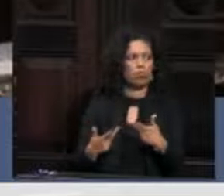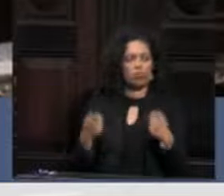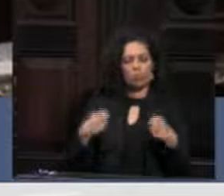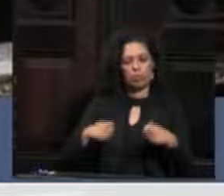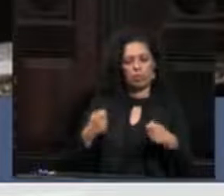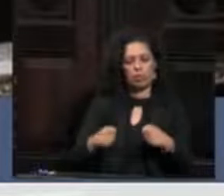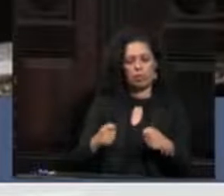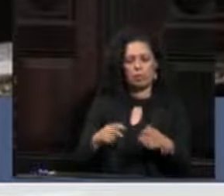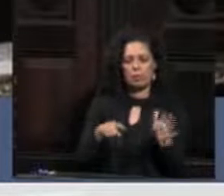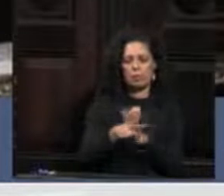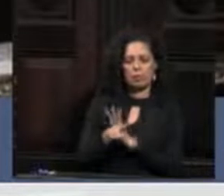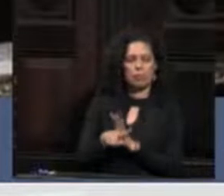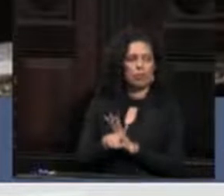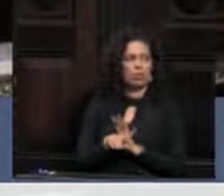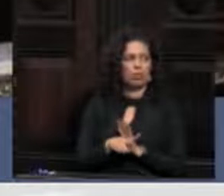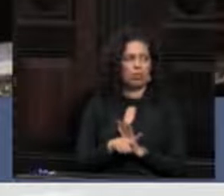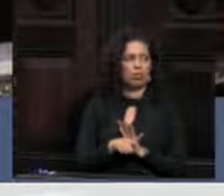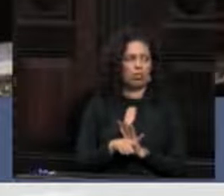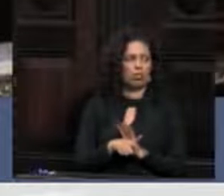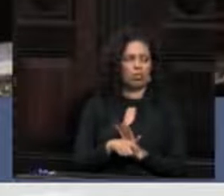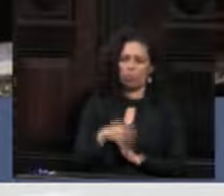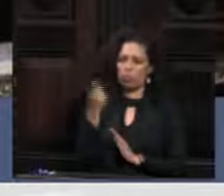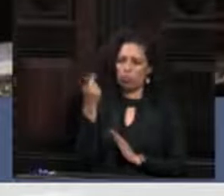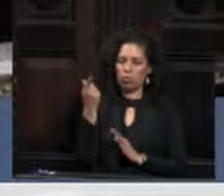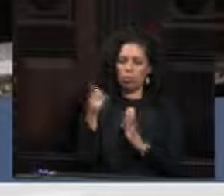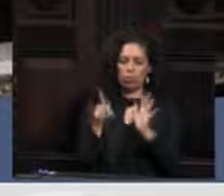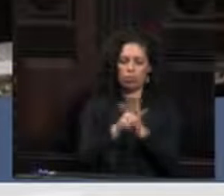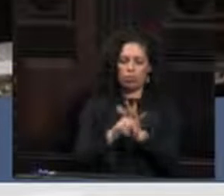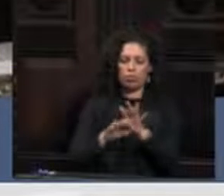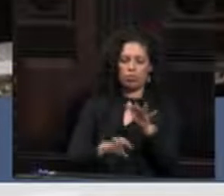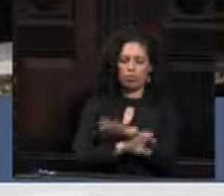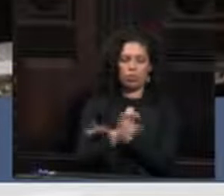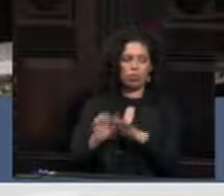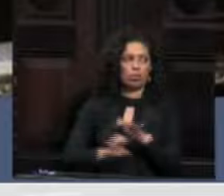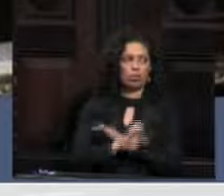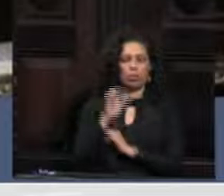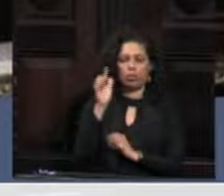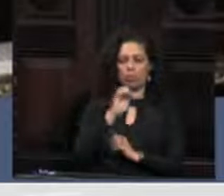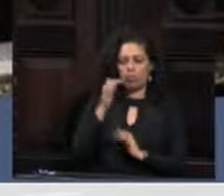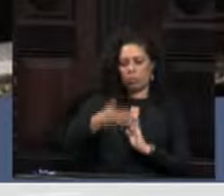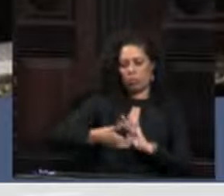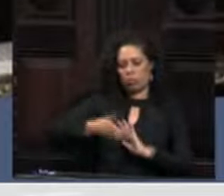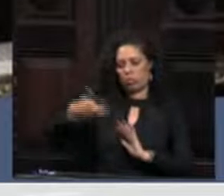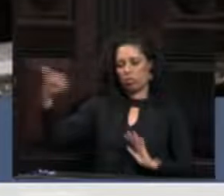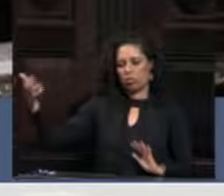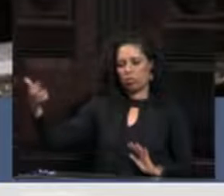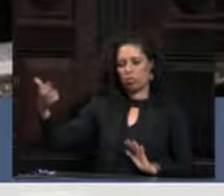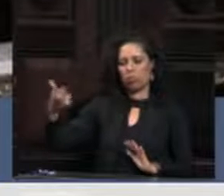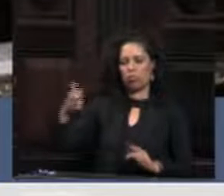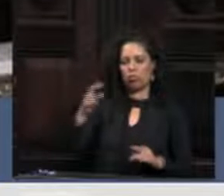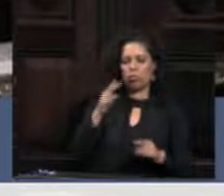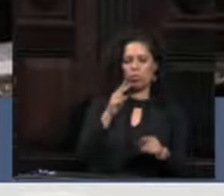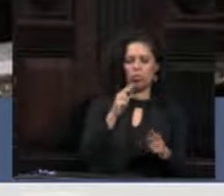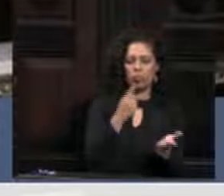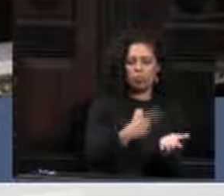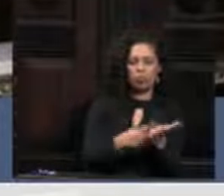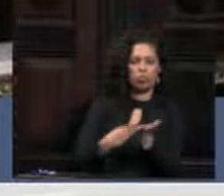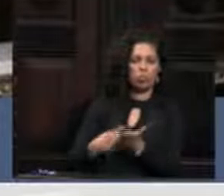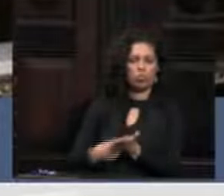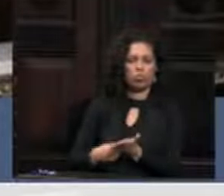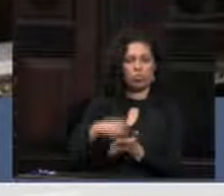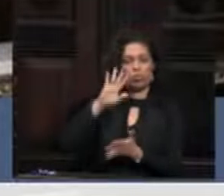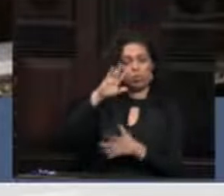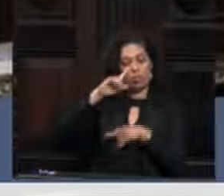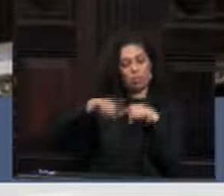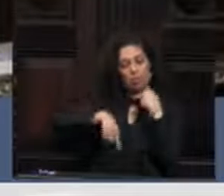compensação. E as ações da SEDAI foram retiradas daquele acordo. Logo depois,